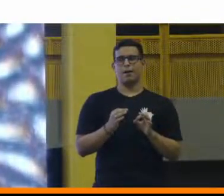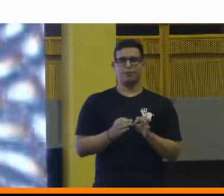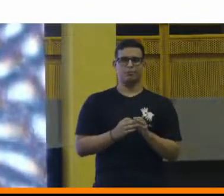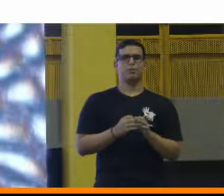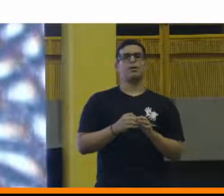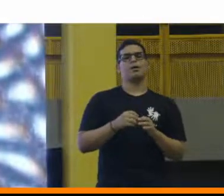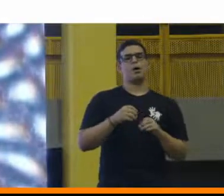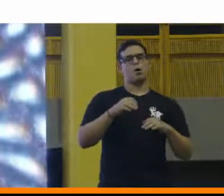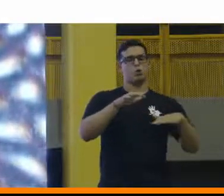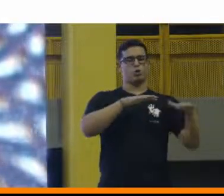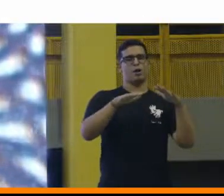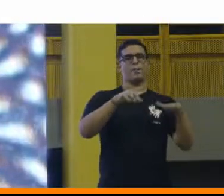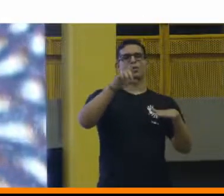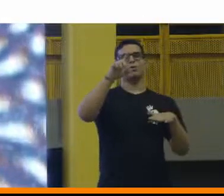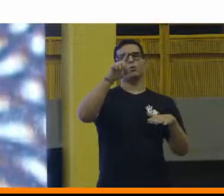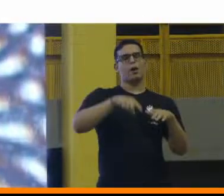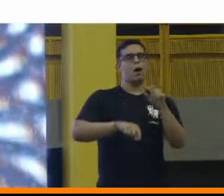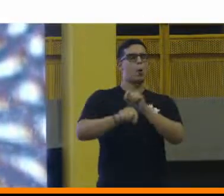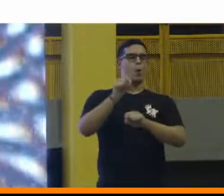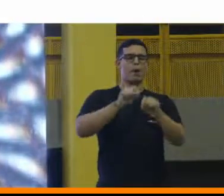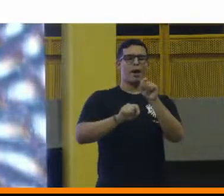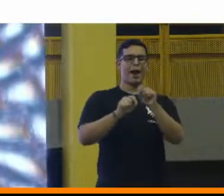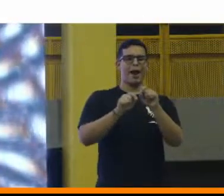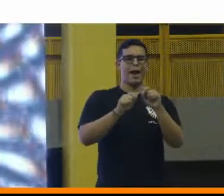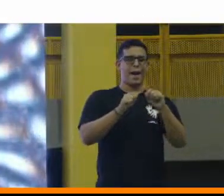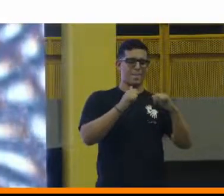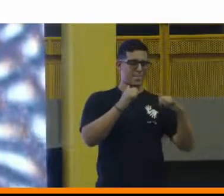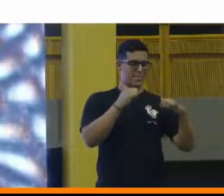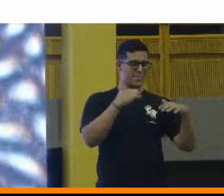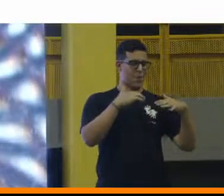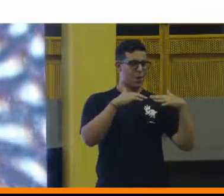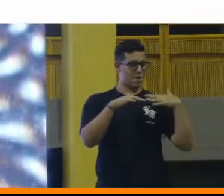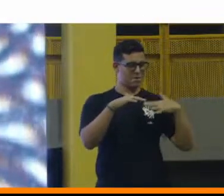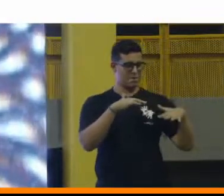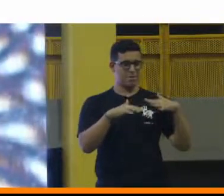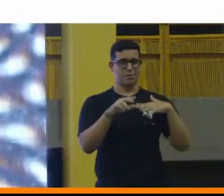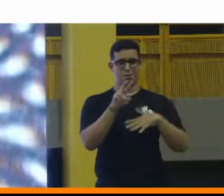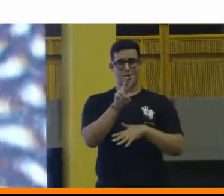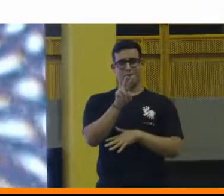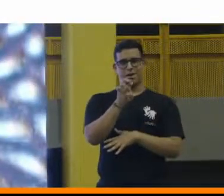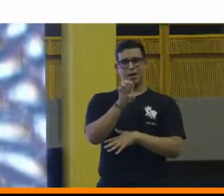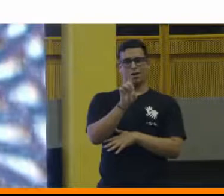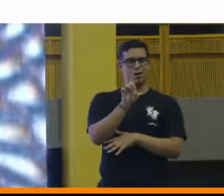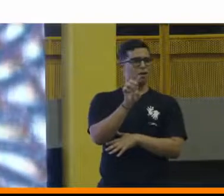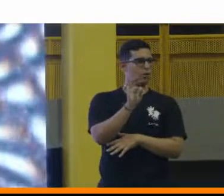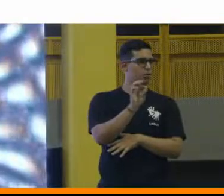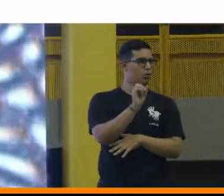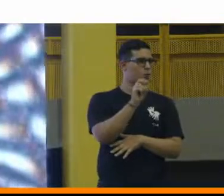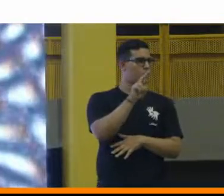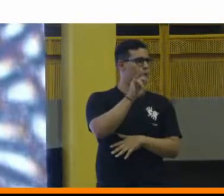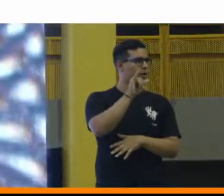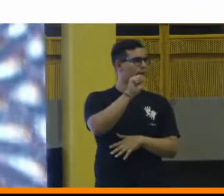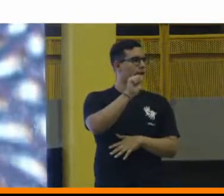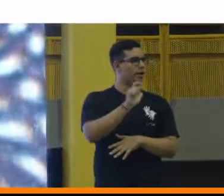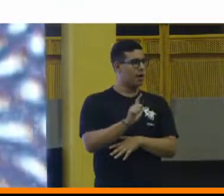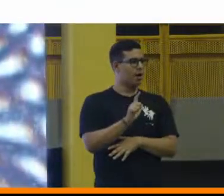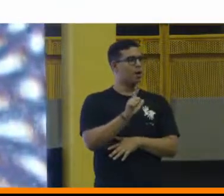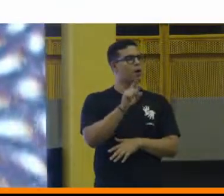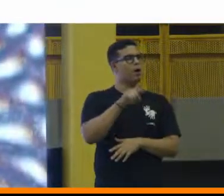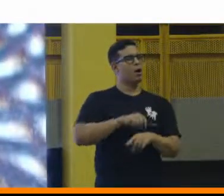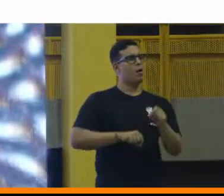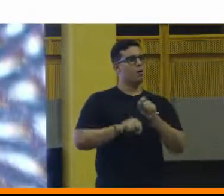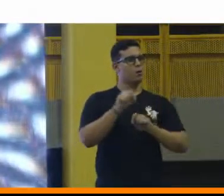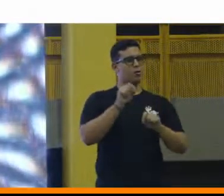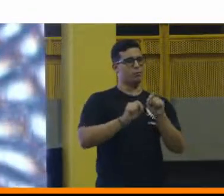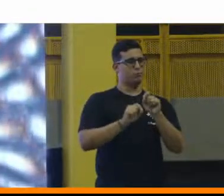vetorial. Nós chamamos de grandeza vetorial aquela que, para além de um